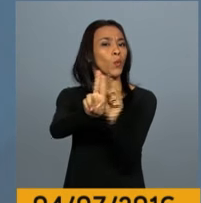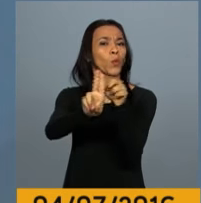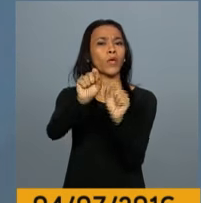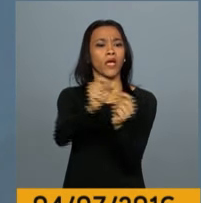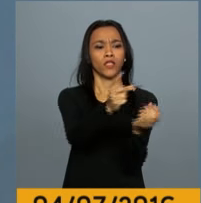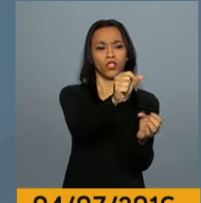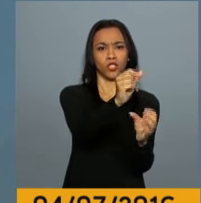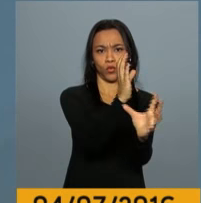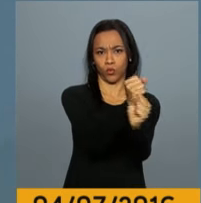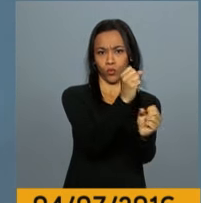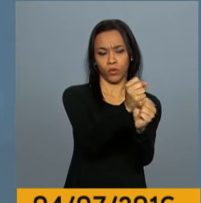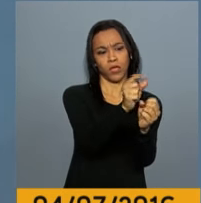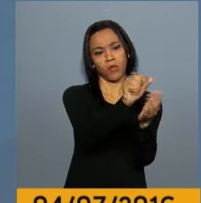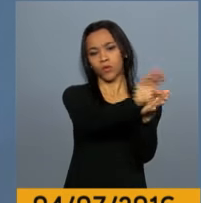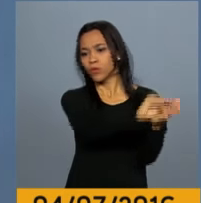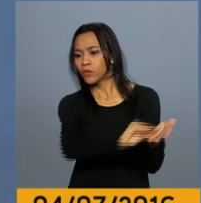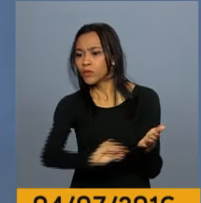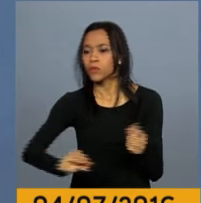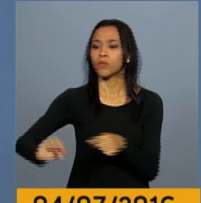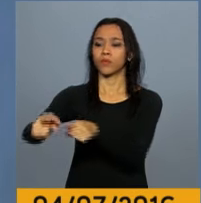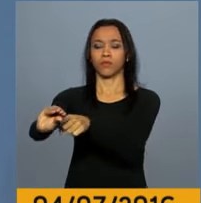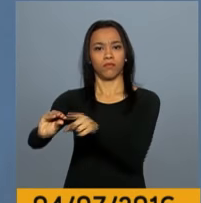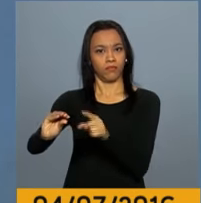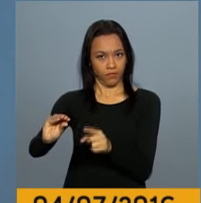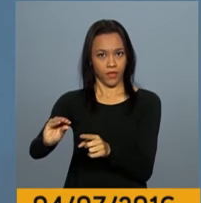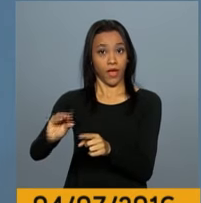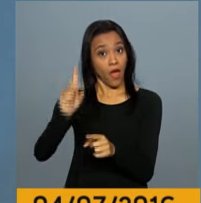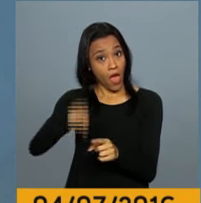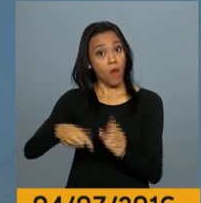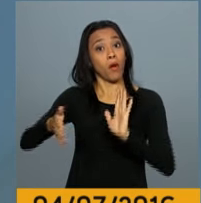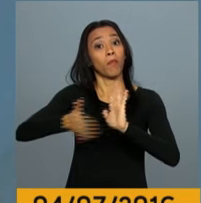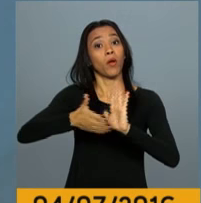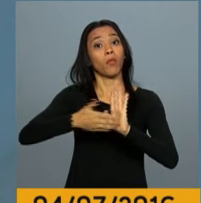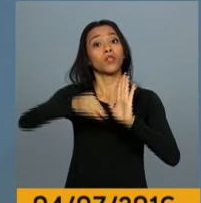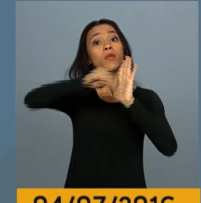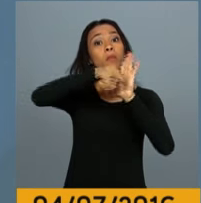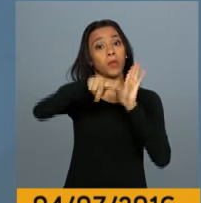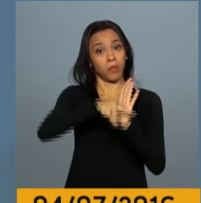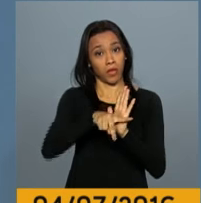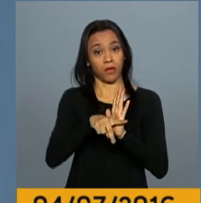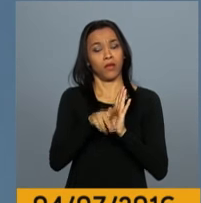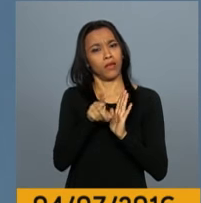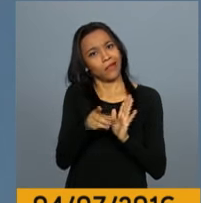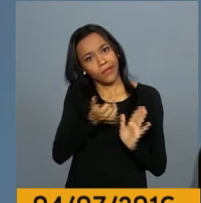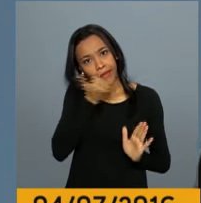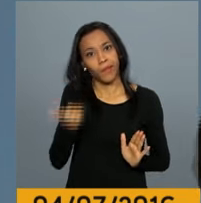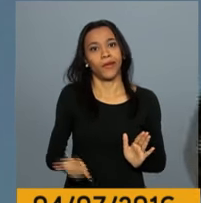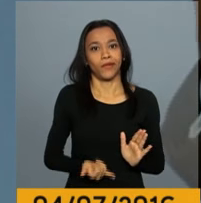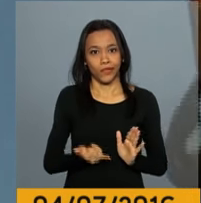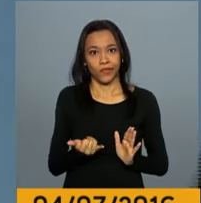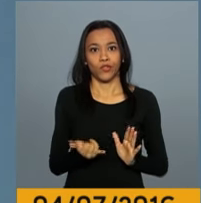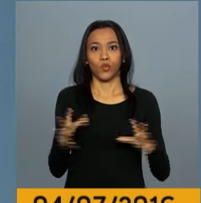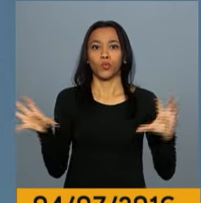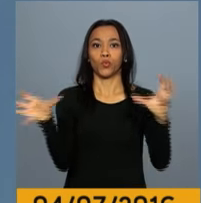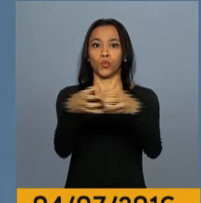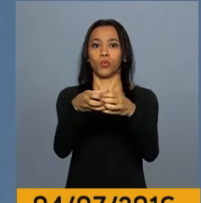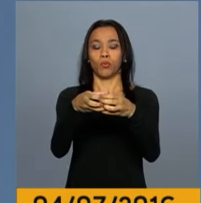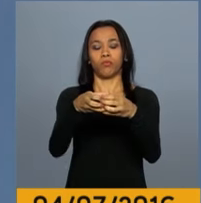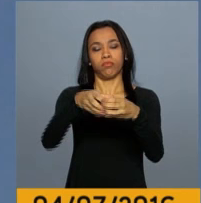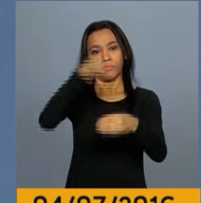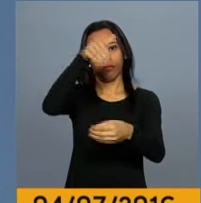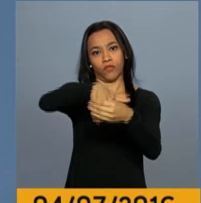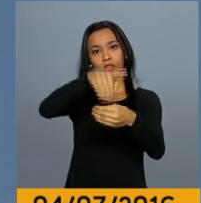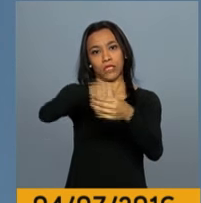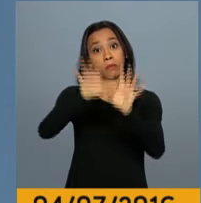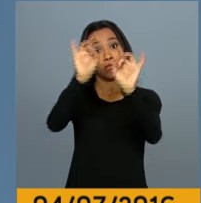é uma proposta de emenda constitucional. que depende de um quórum especial para aprovação, não